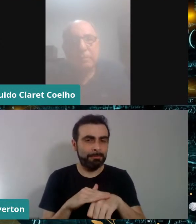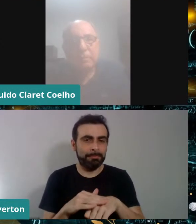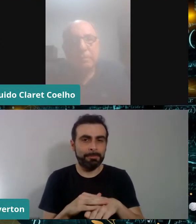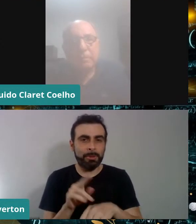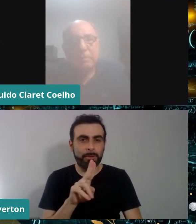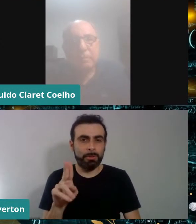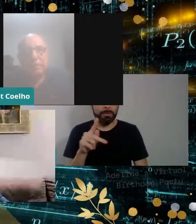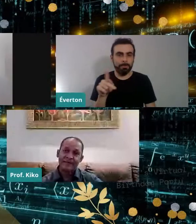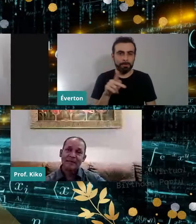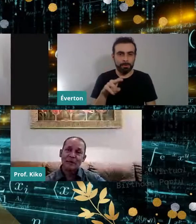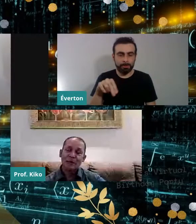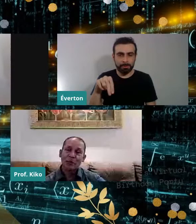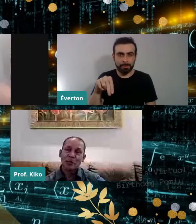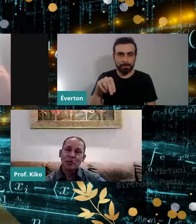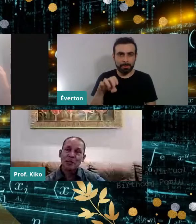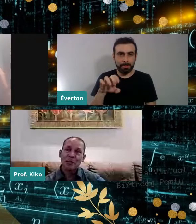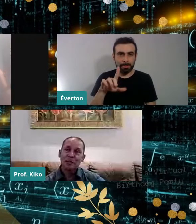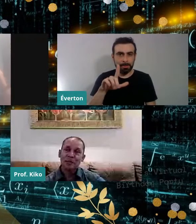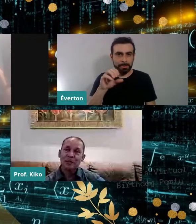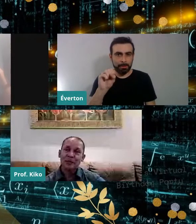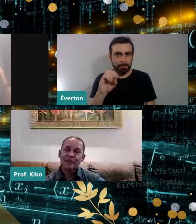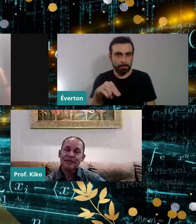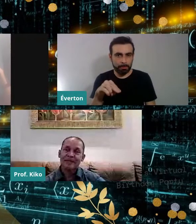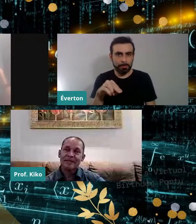professor Nelson Cardoso.